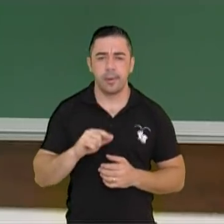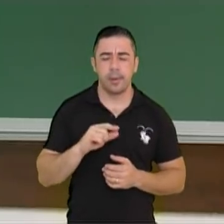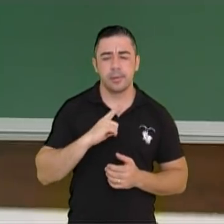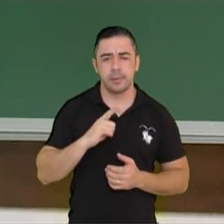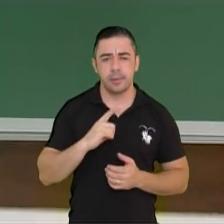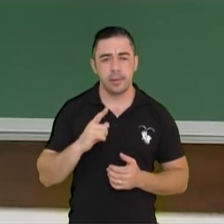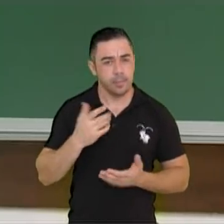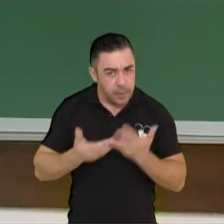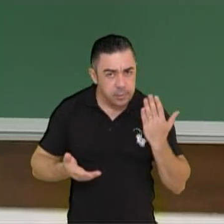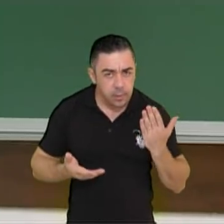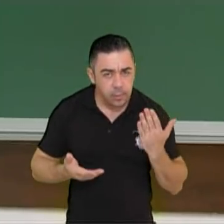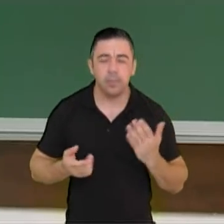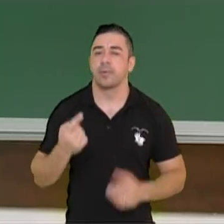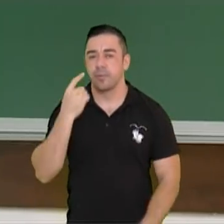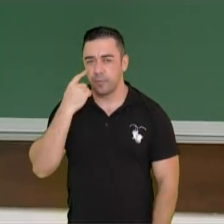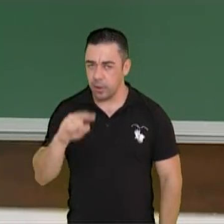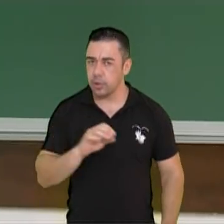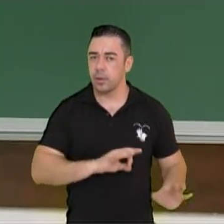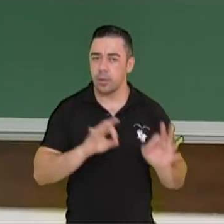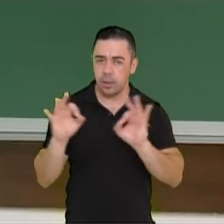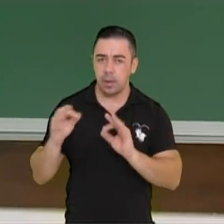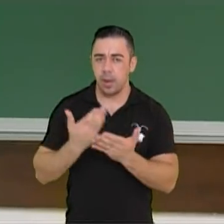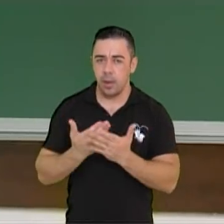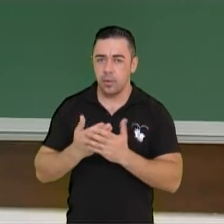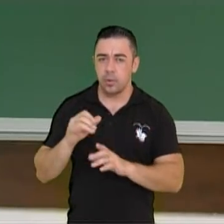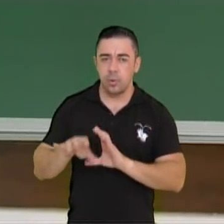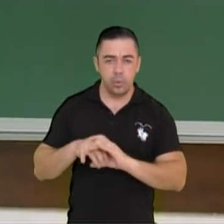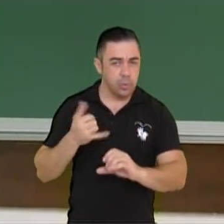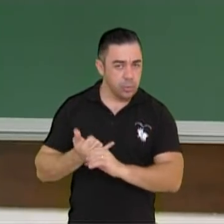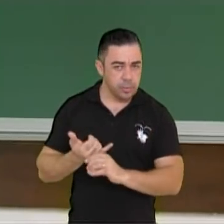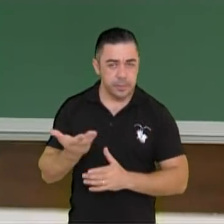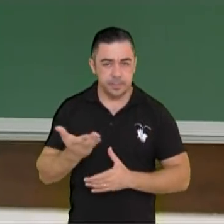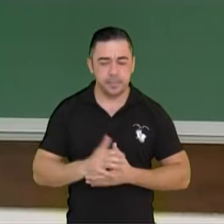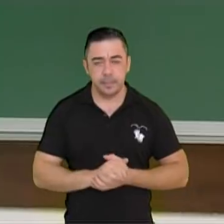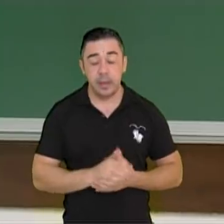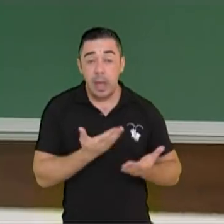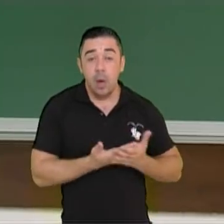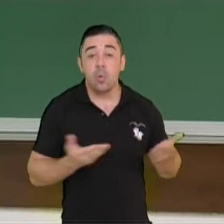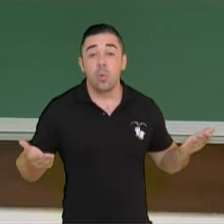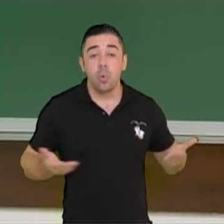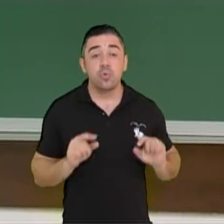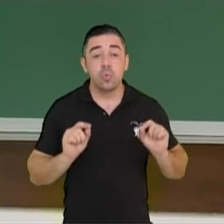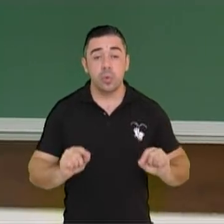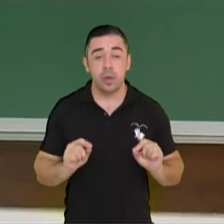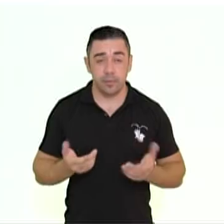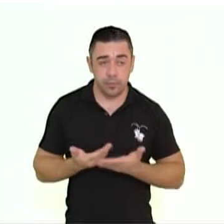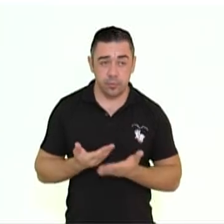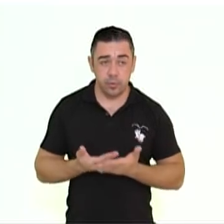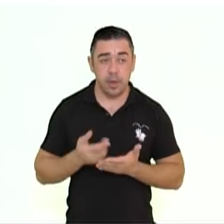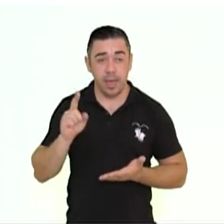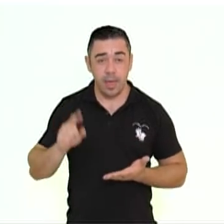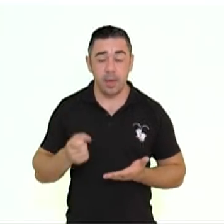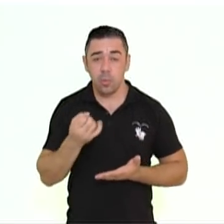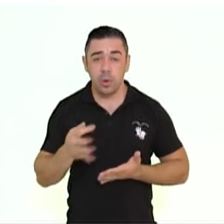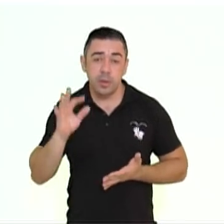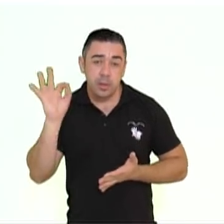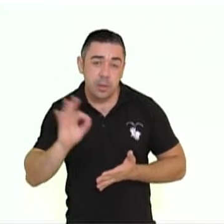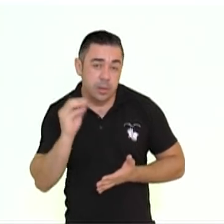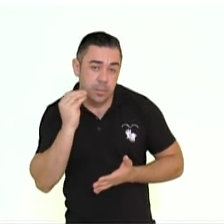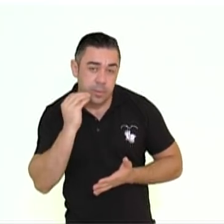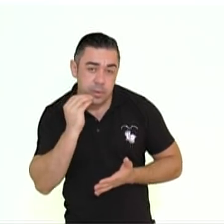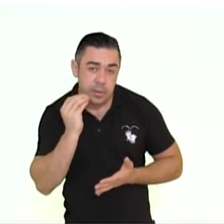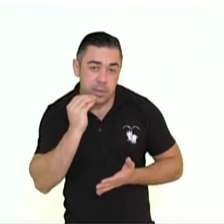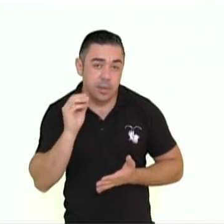a aula? Ai, ai, ai, hein? Não pode perder. E agora, na aula de hoje, o que a gente vai estar estudando? A probabilidade de um